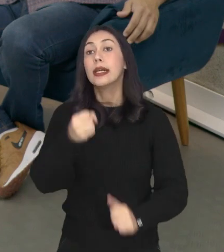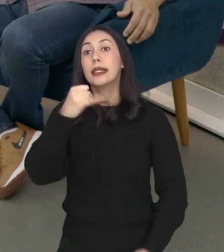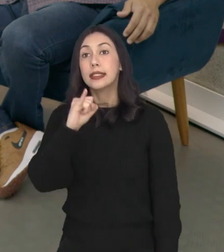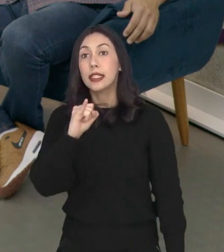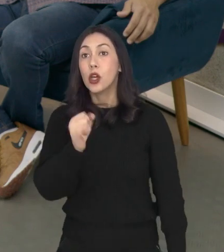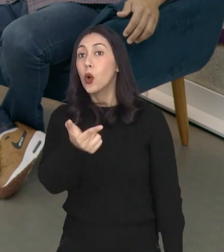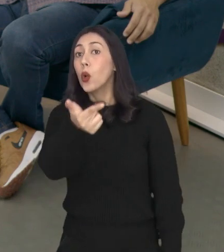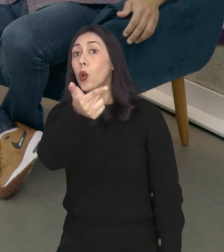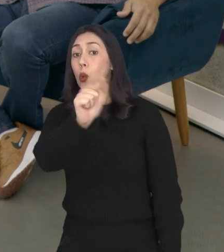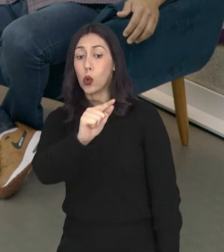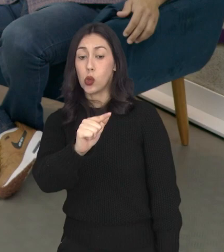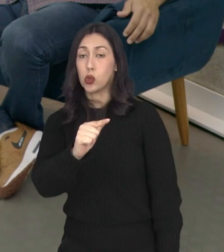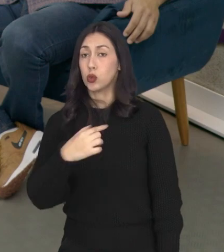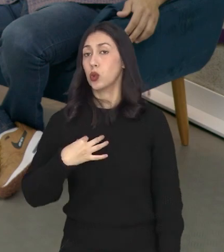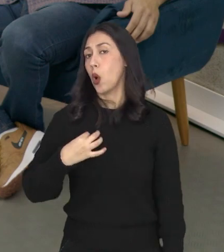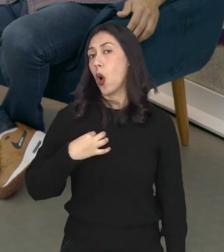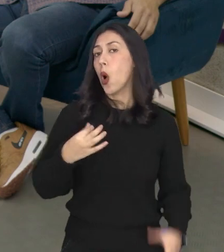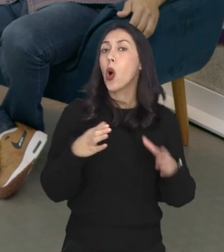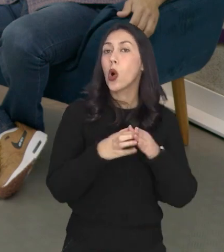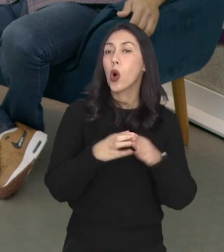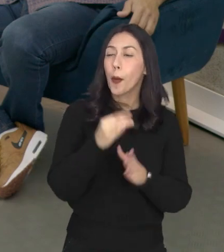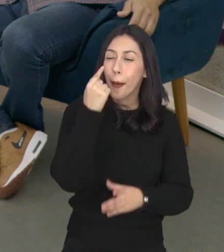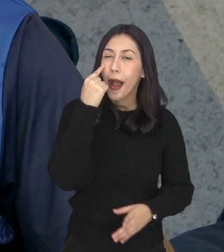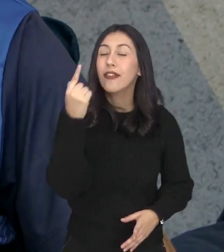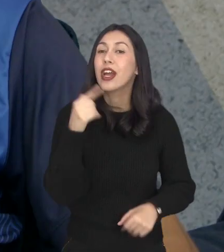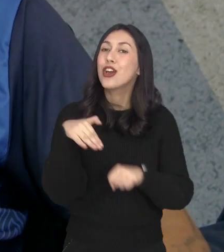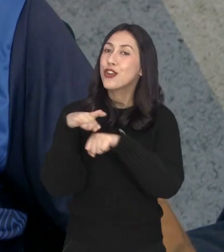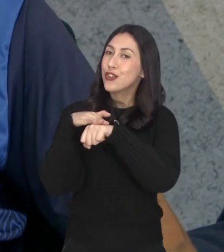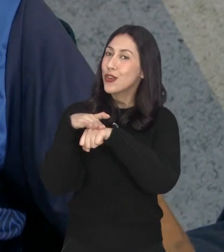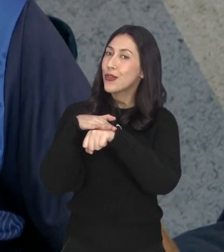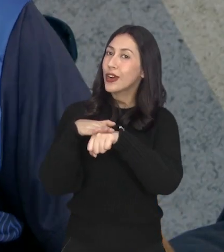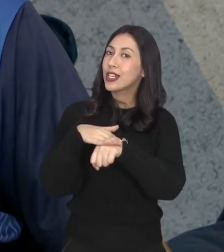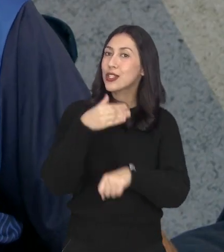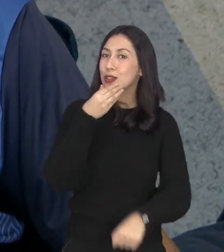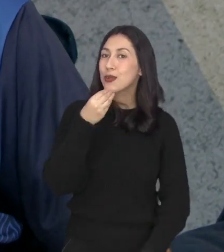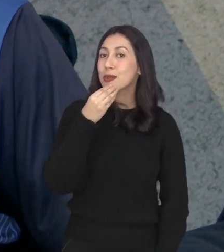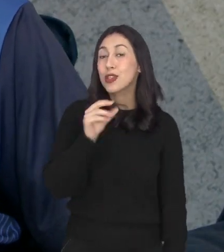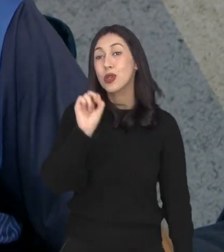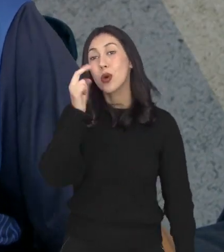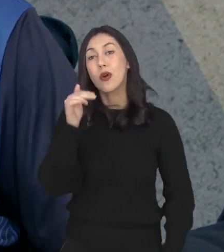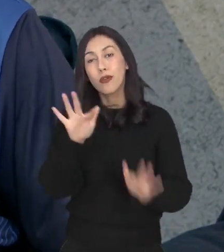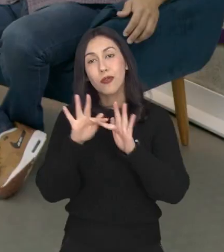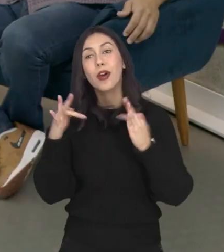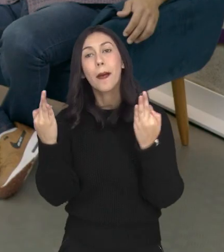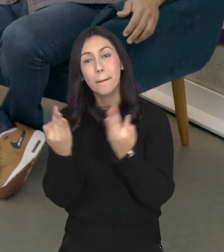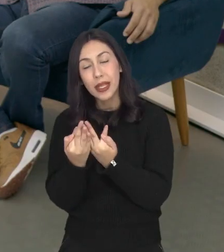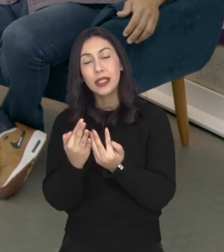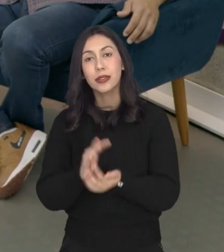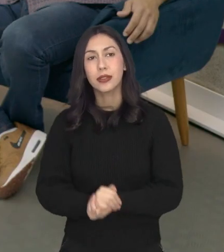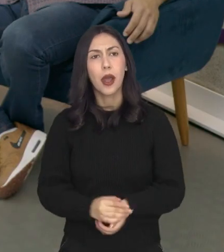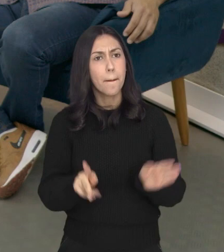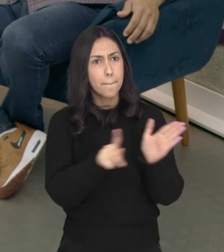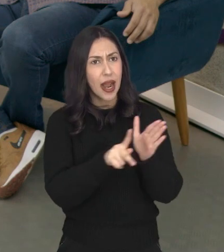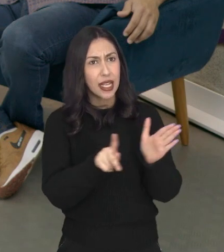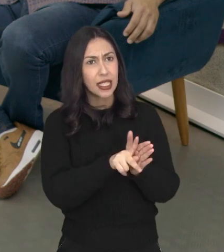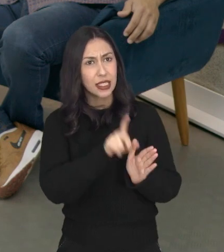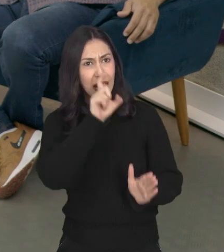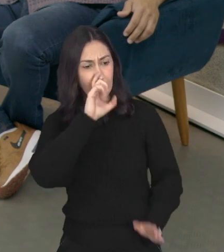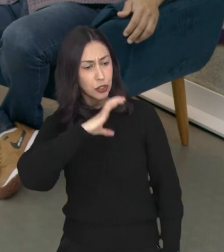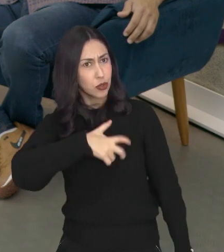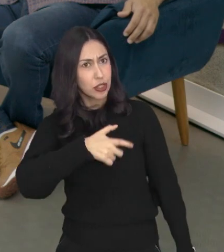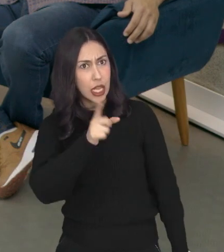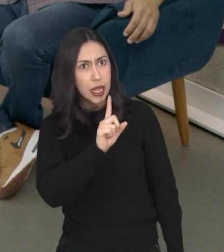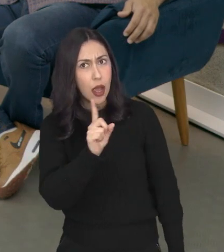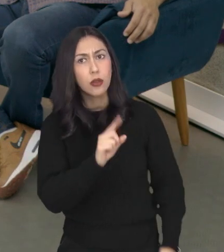um clube venha, ele só diretamente vai conversar com o pai ou com o próprio menino que já é maior de idade. E não é o clube. Não é do clube. E o que